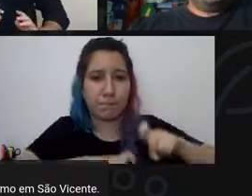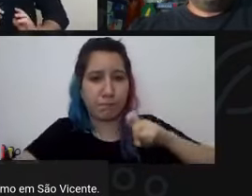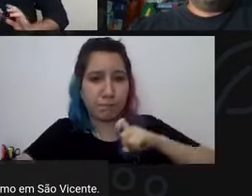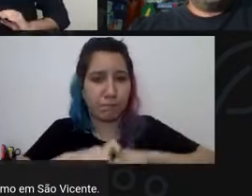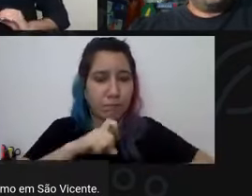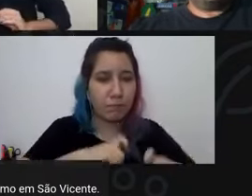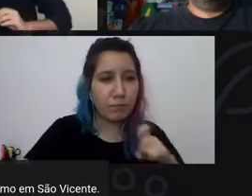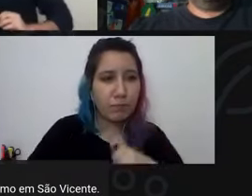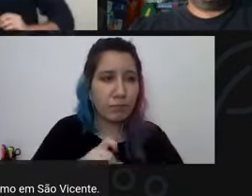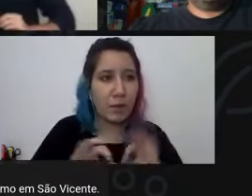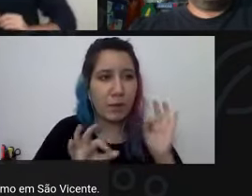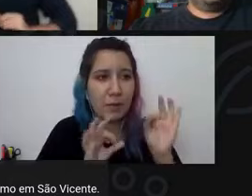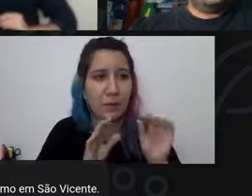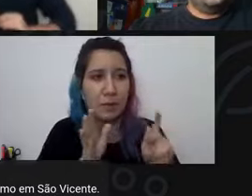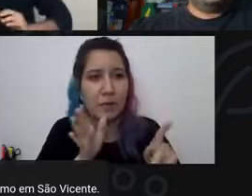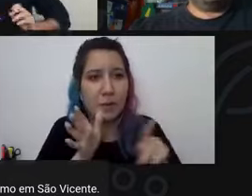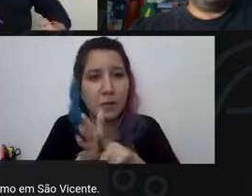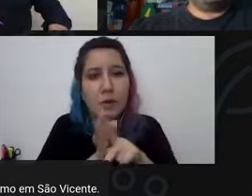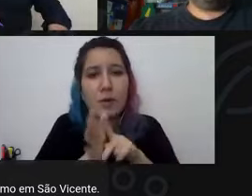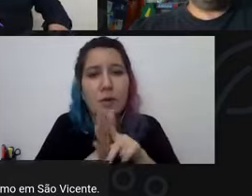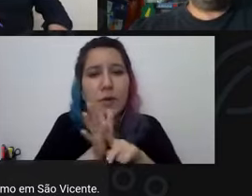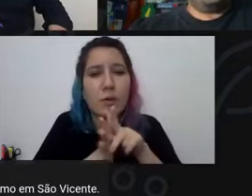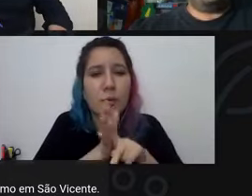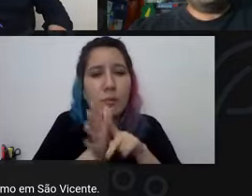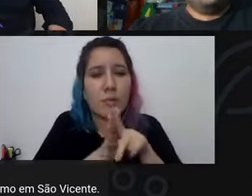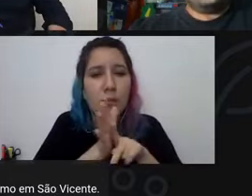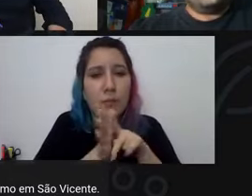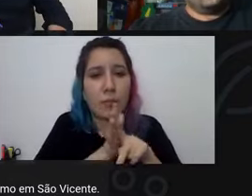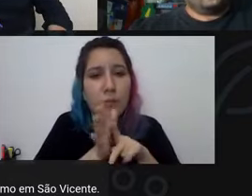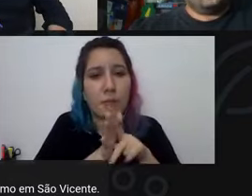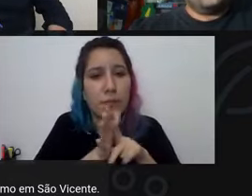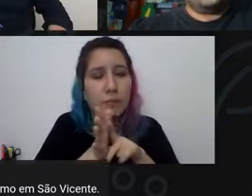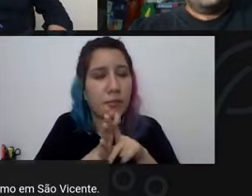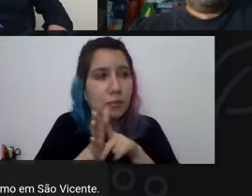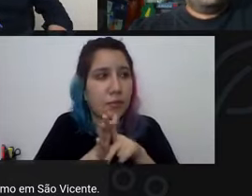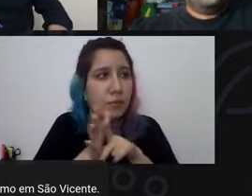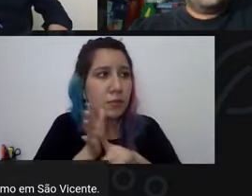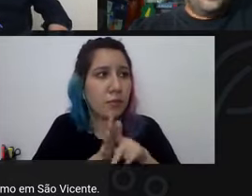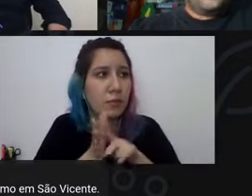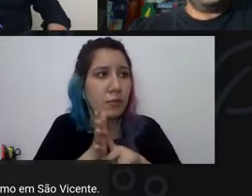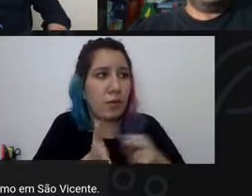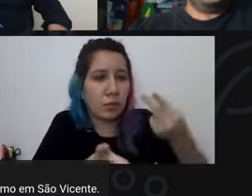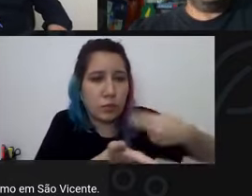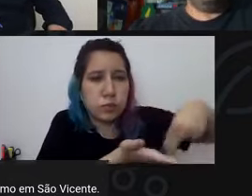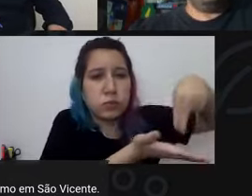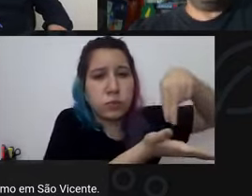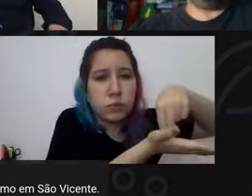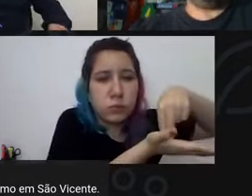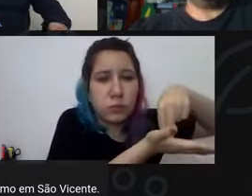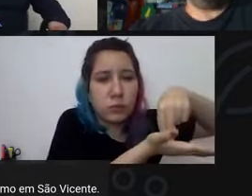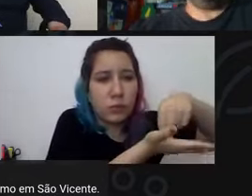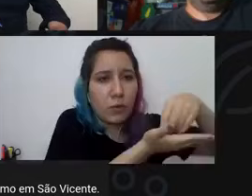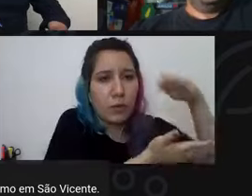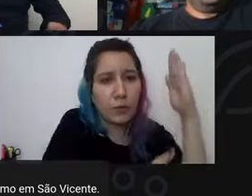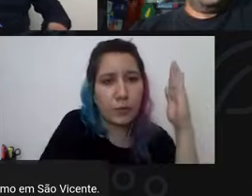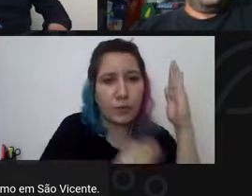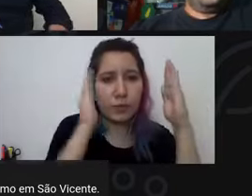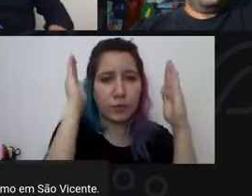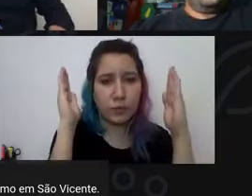estivermos próximos lá dos 12 anos, nós já tivemos muitas estruturas plantadas nesse momento